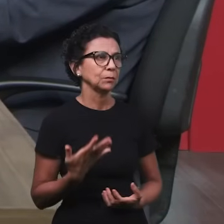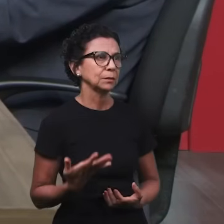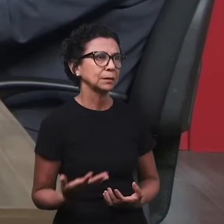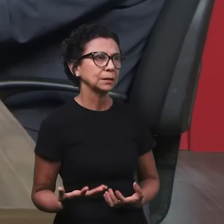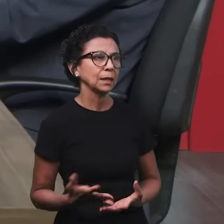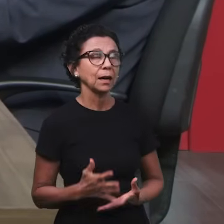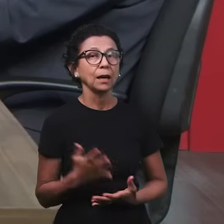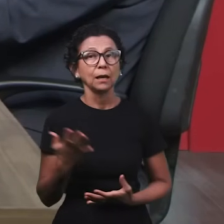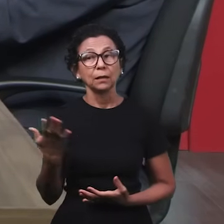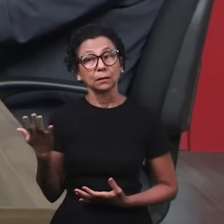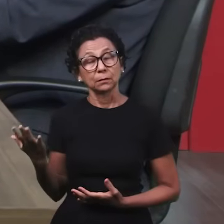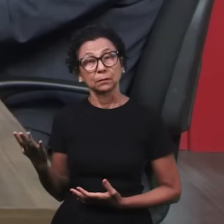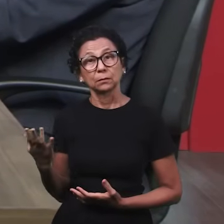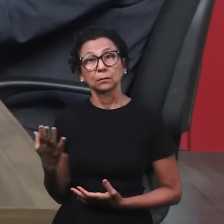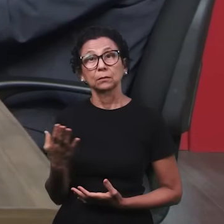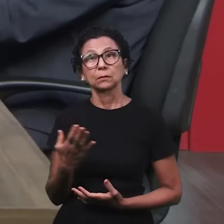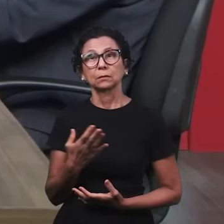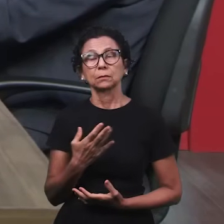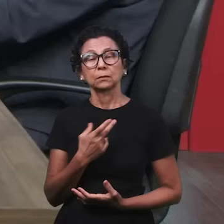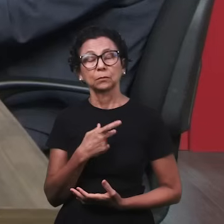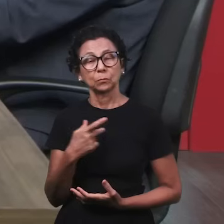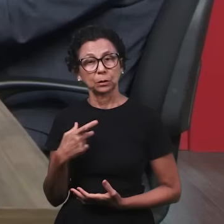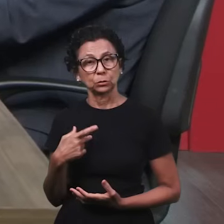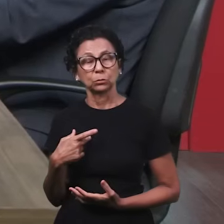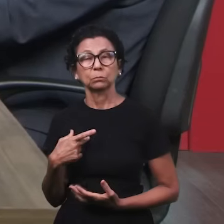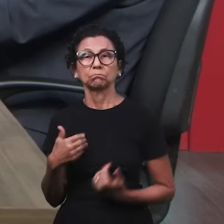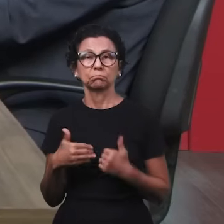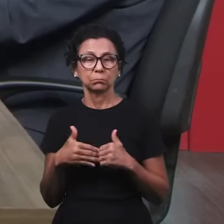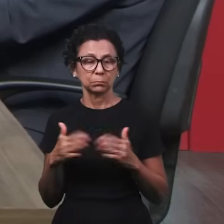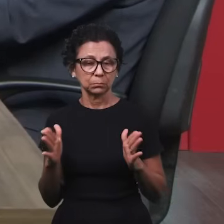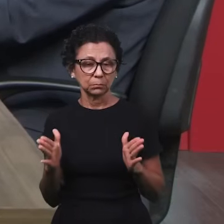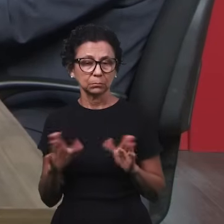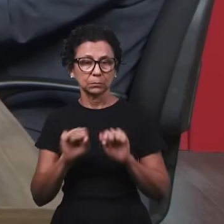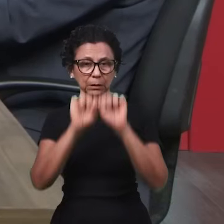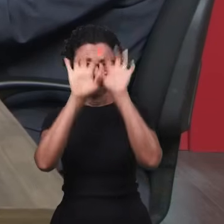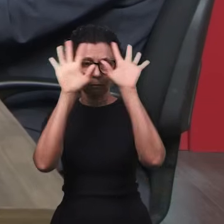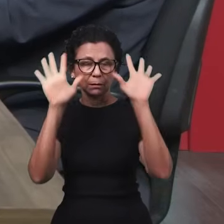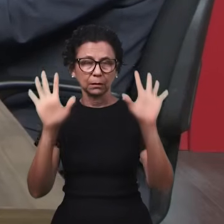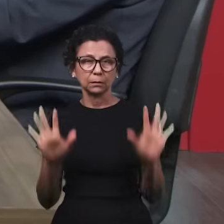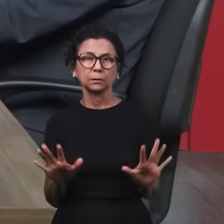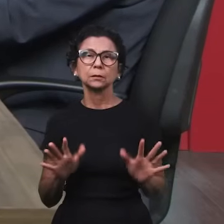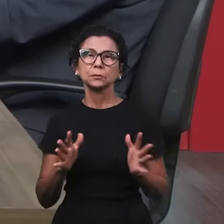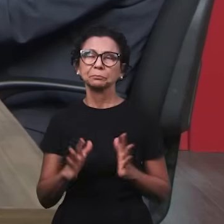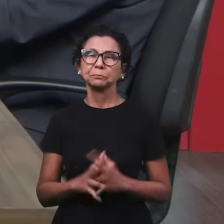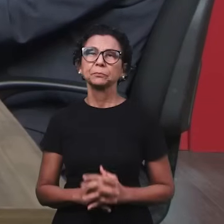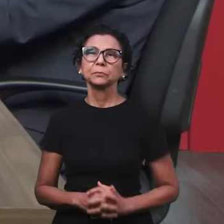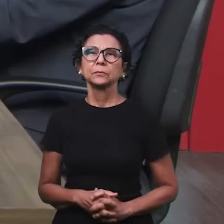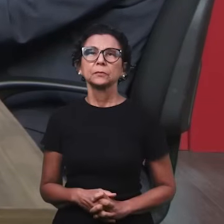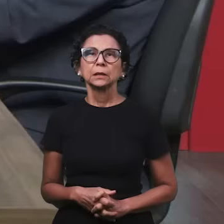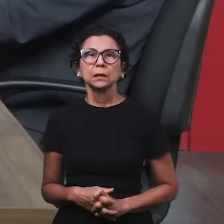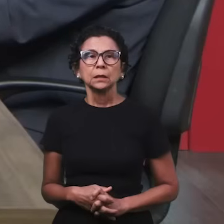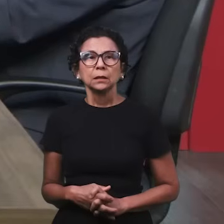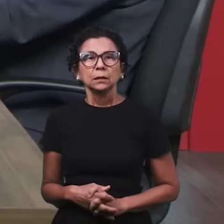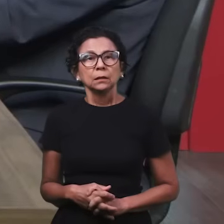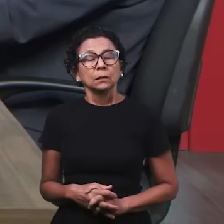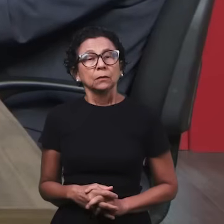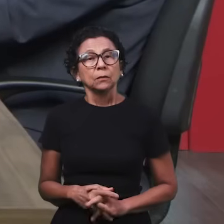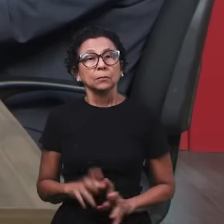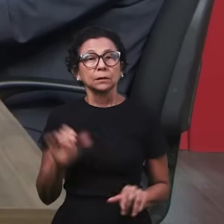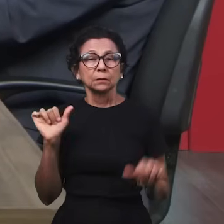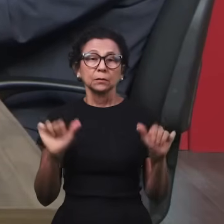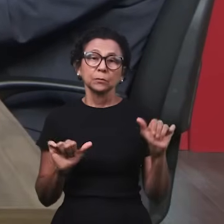também, o pastor Justo trouxe uma introdução brilhante a respeito disso, e desses impactos